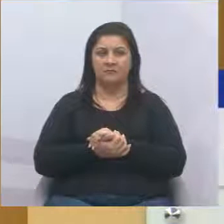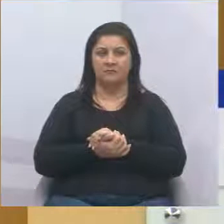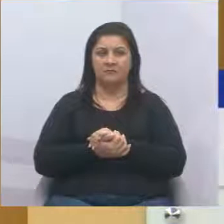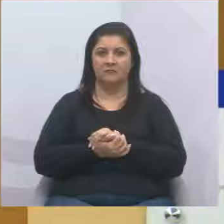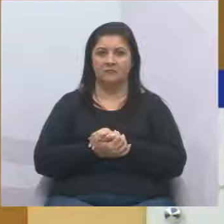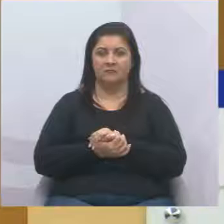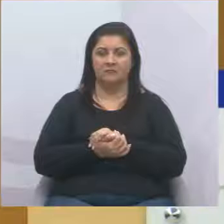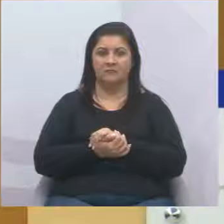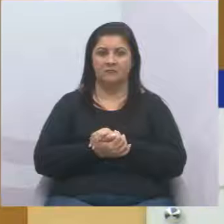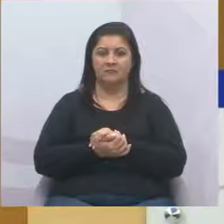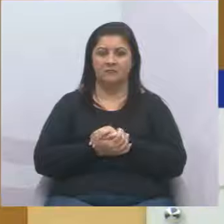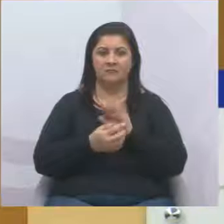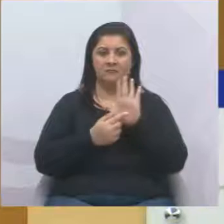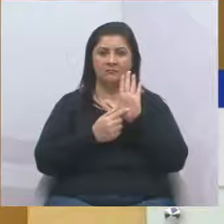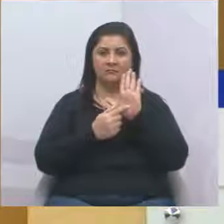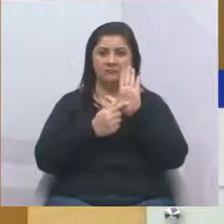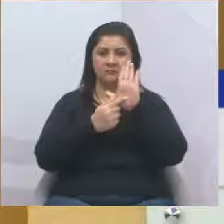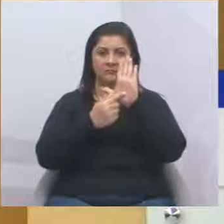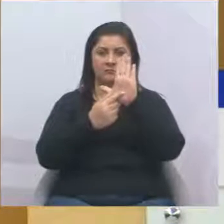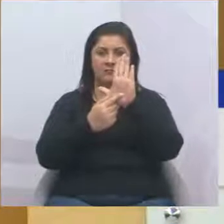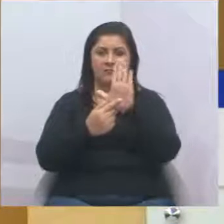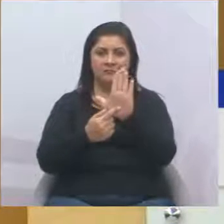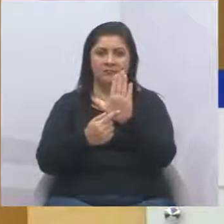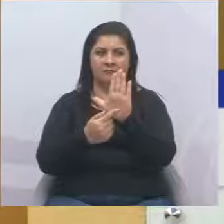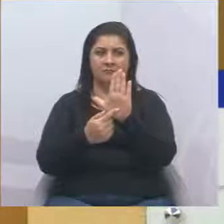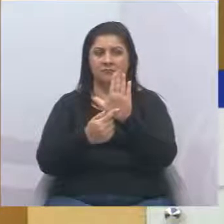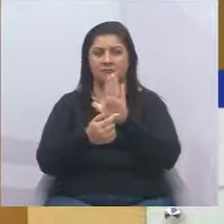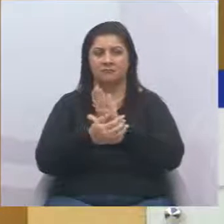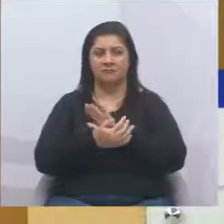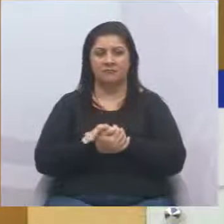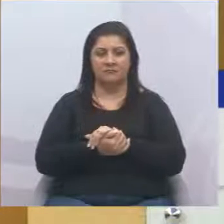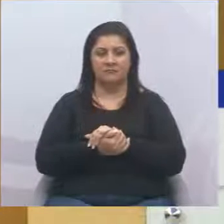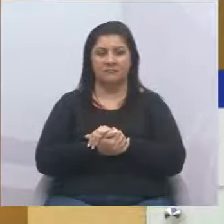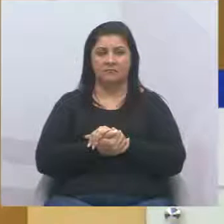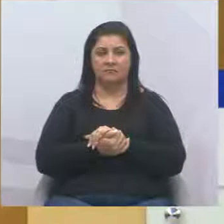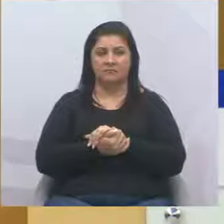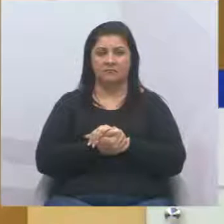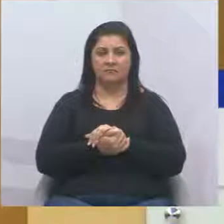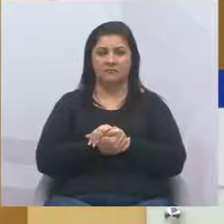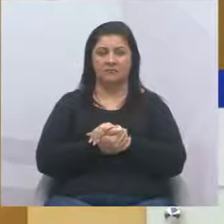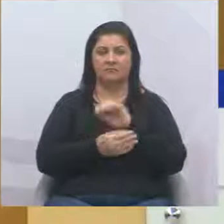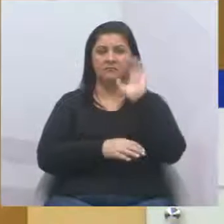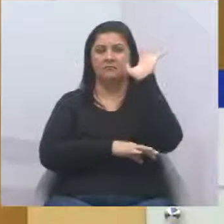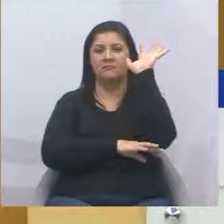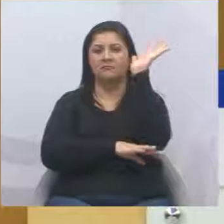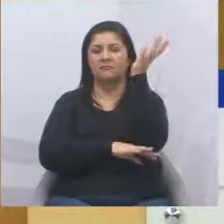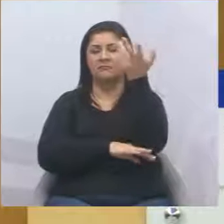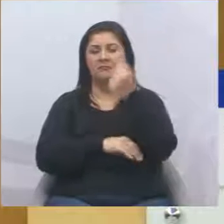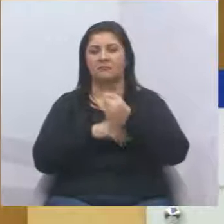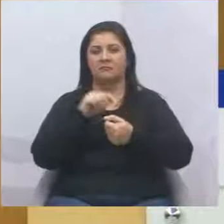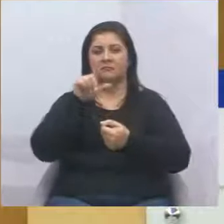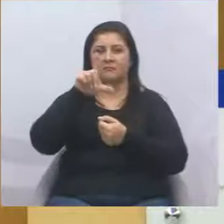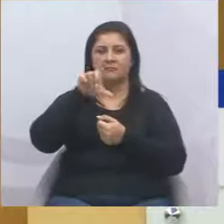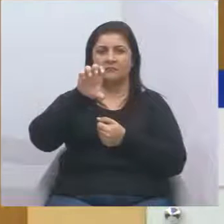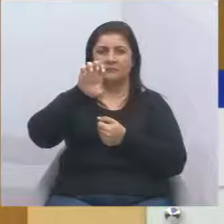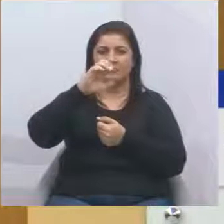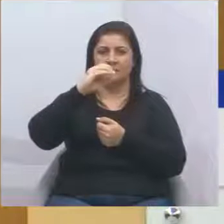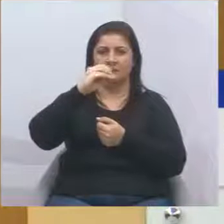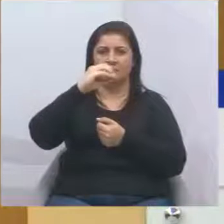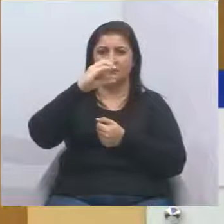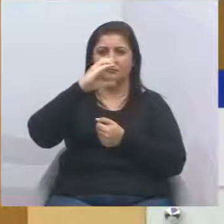Apresentação da leuquena leucocefala leucena. A árvore de espécie leucena, leucaena,